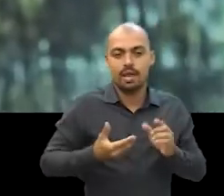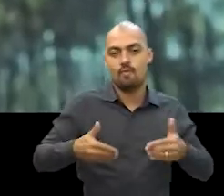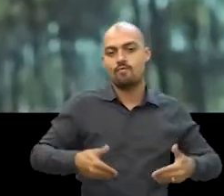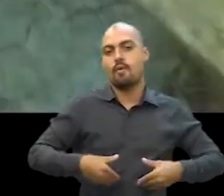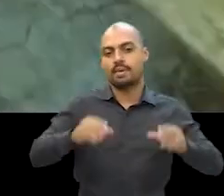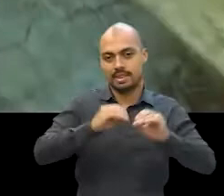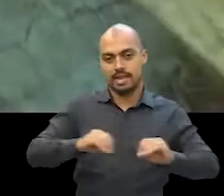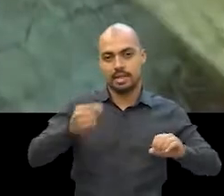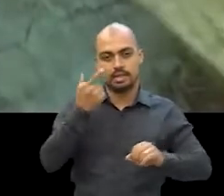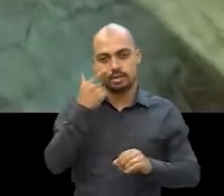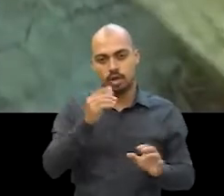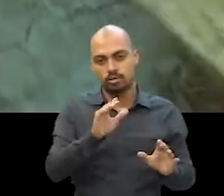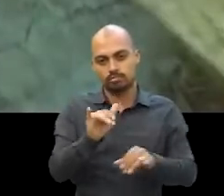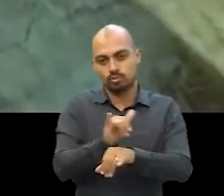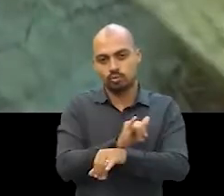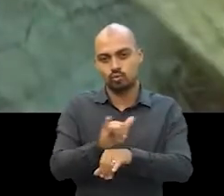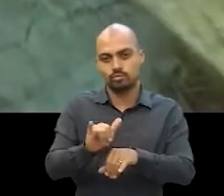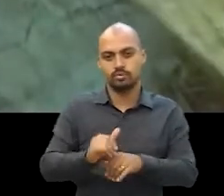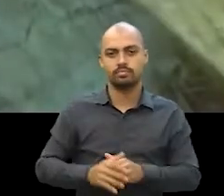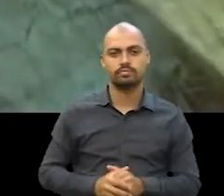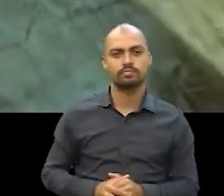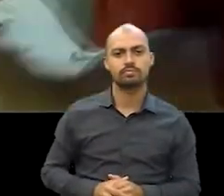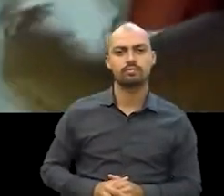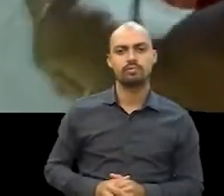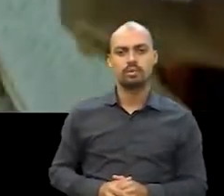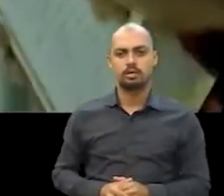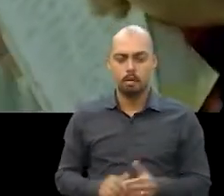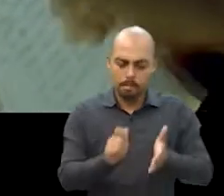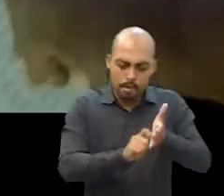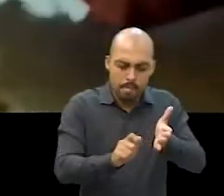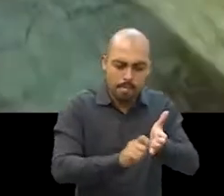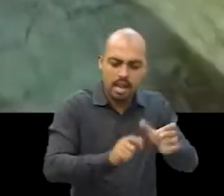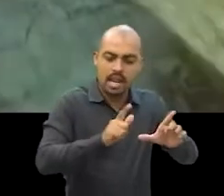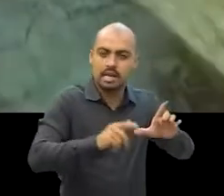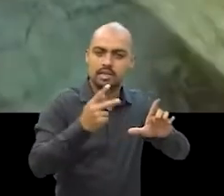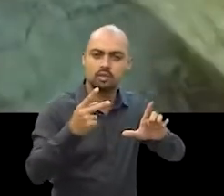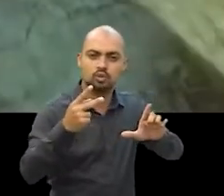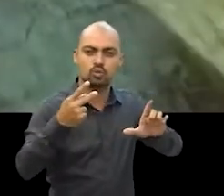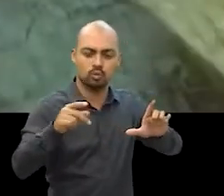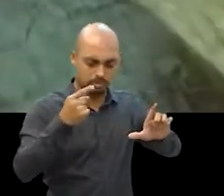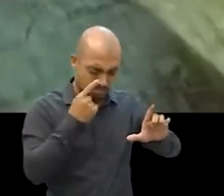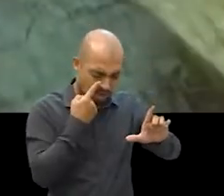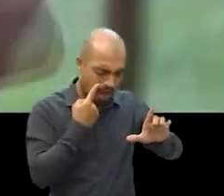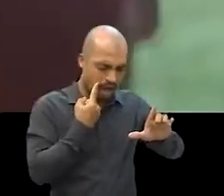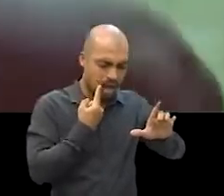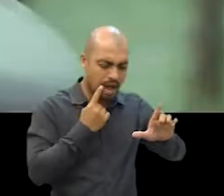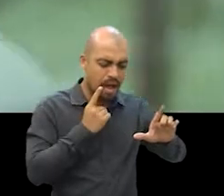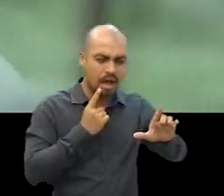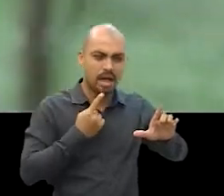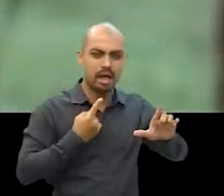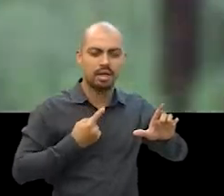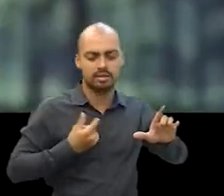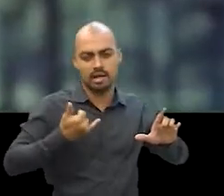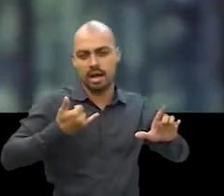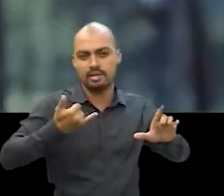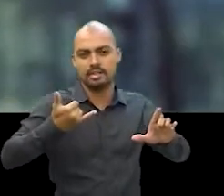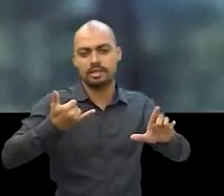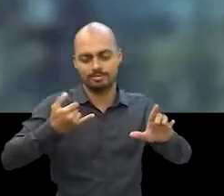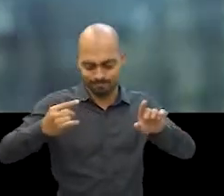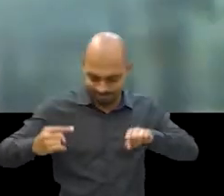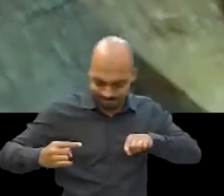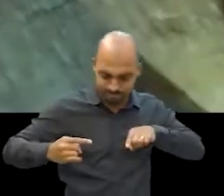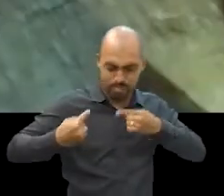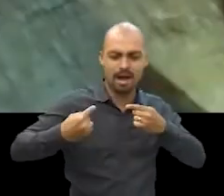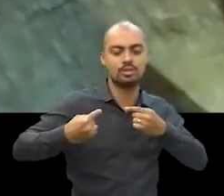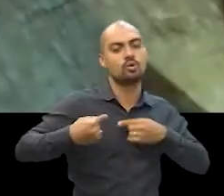para assistir lá no YouTube. Achei na minha caligrafia tua letra e as lágrimas molham a caneta. Desafia,